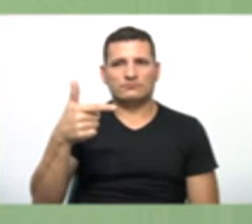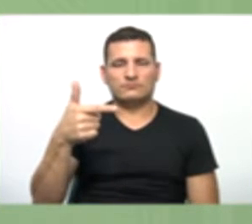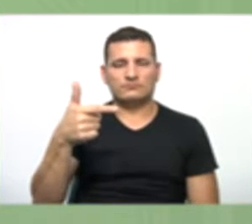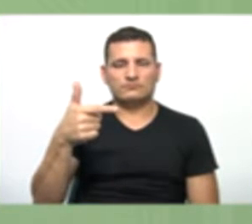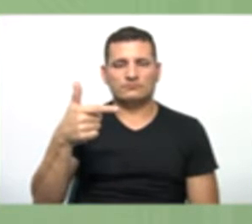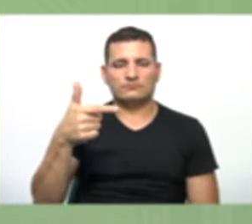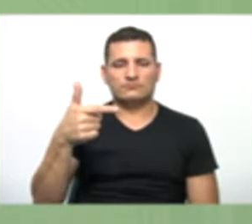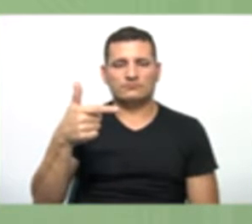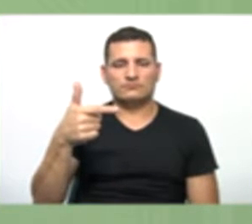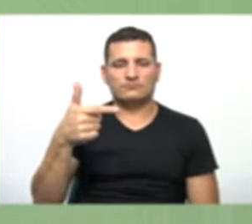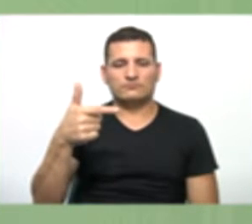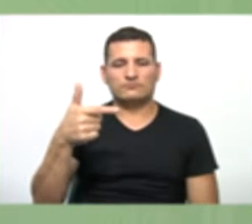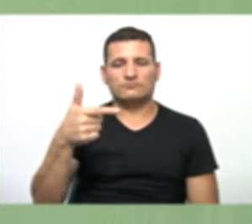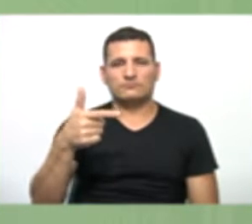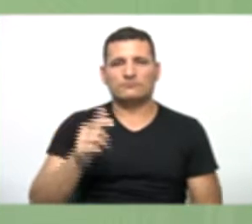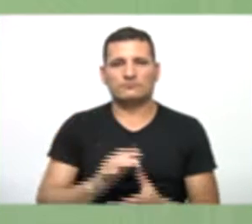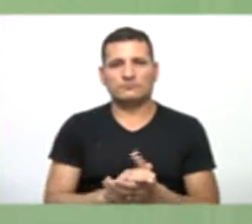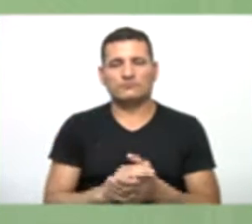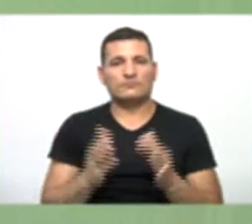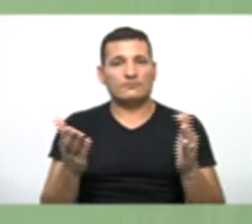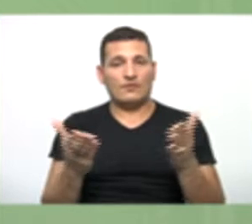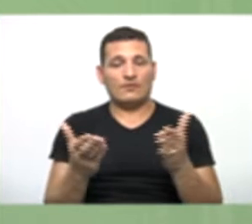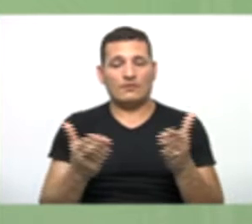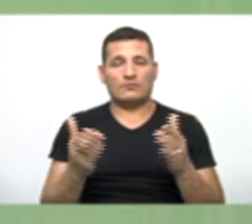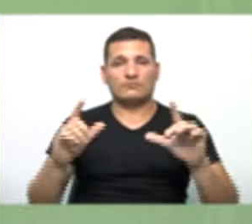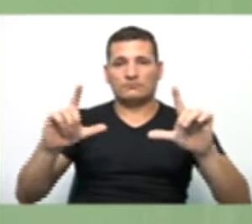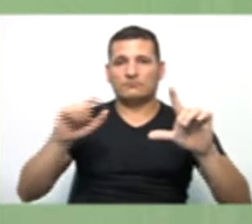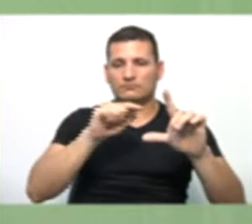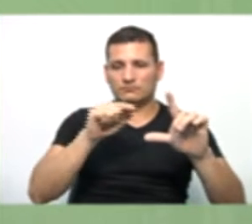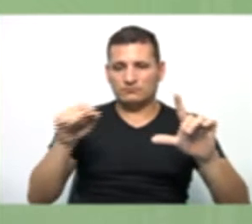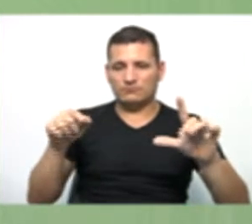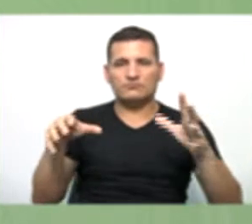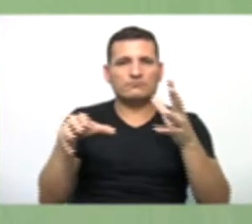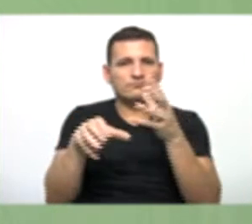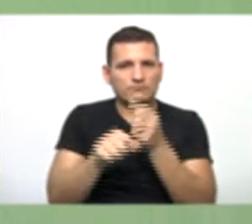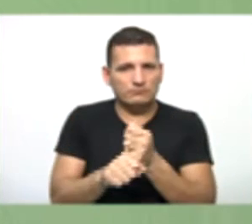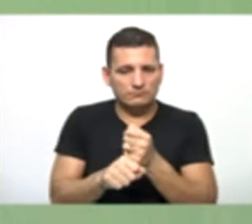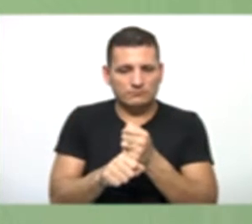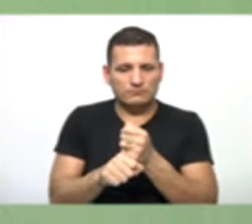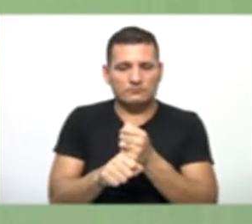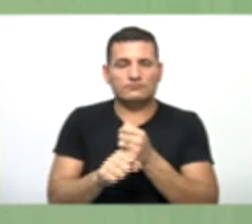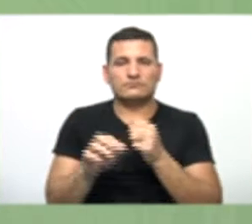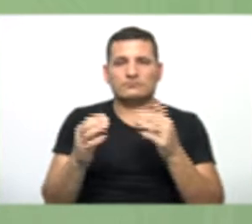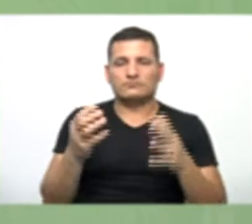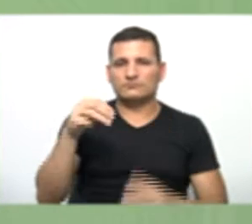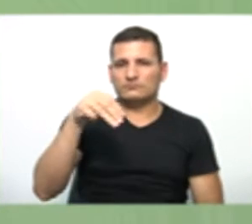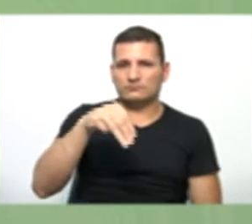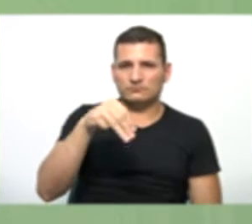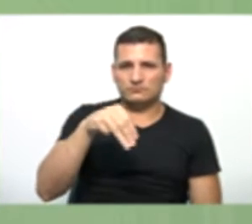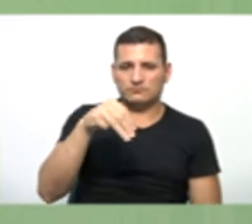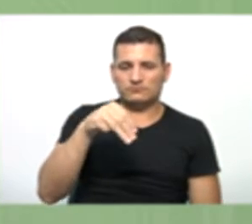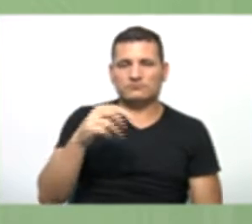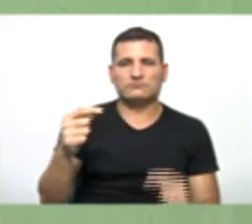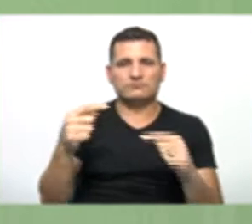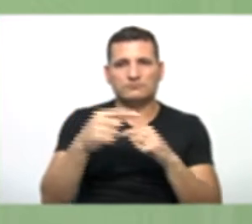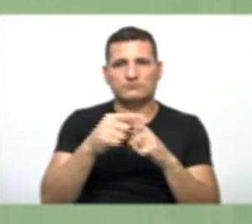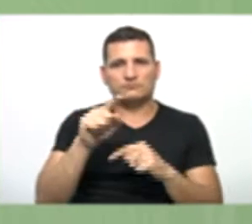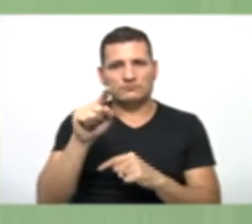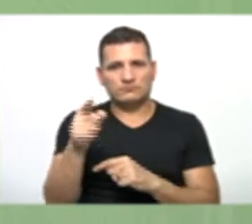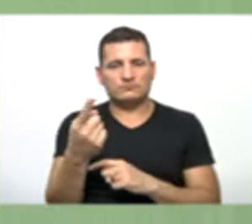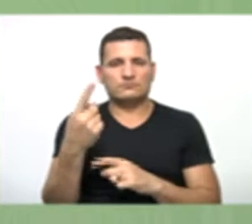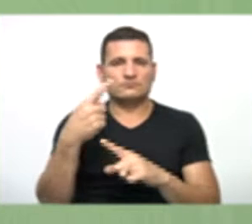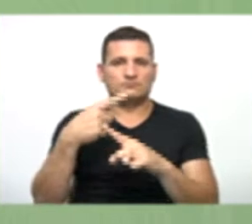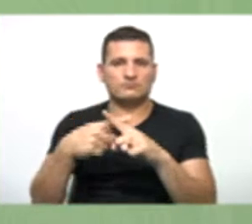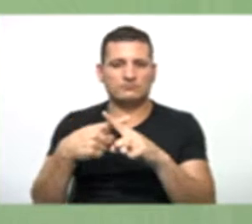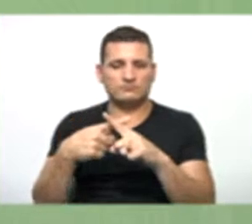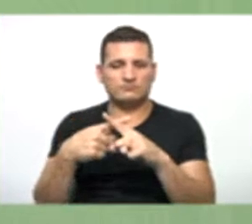0,12. Agora, soma ali o dentro do parênteses, nós vamos tomar. Então, o meu montante vai ser igual a 1.000 que multiplica